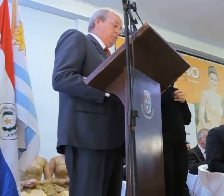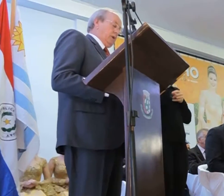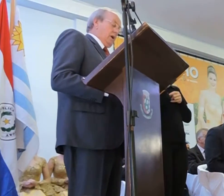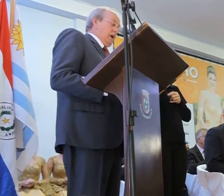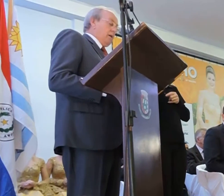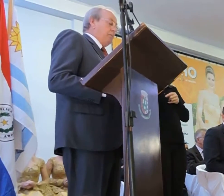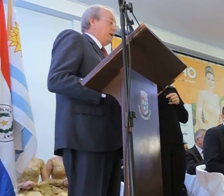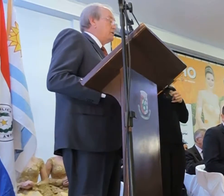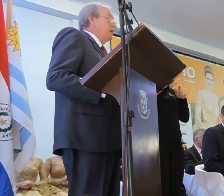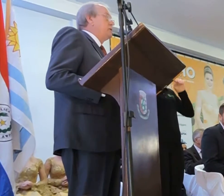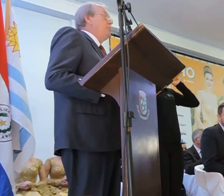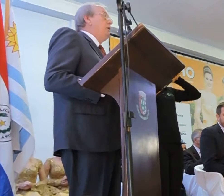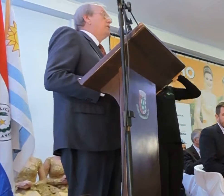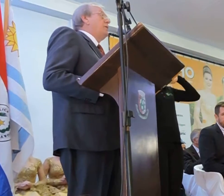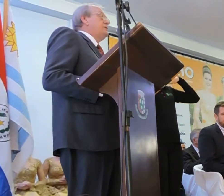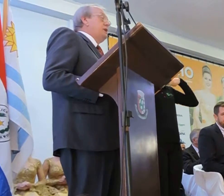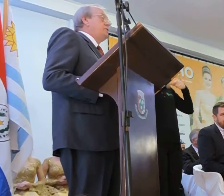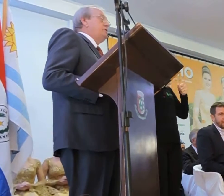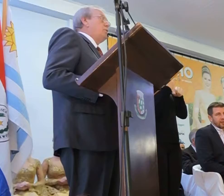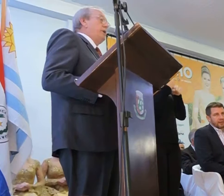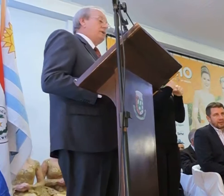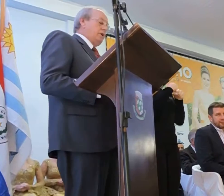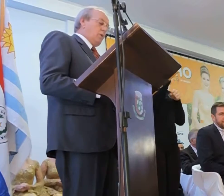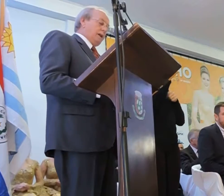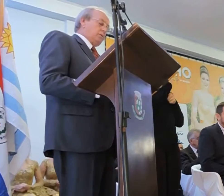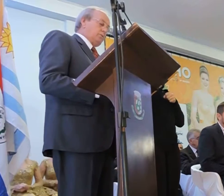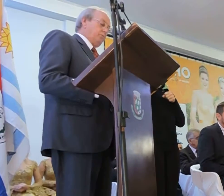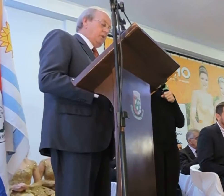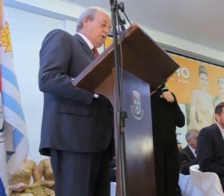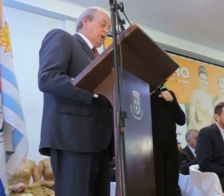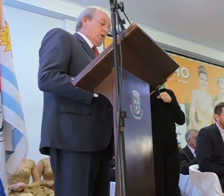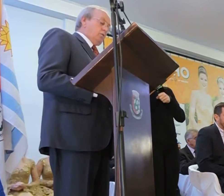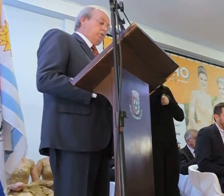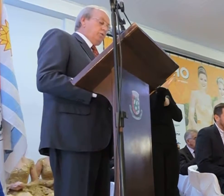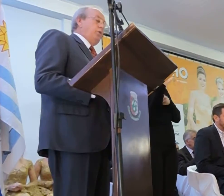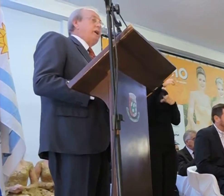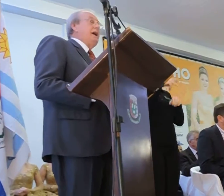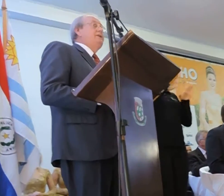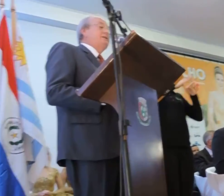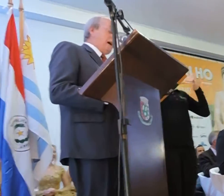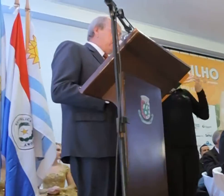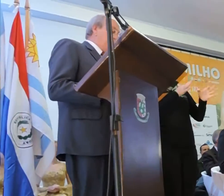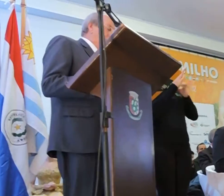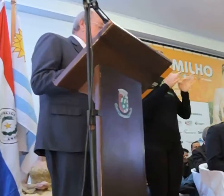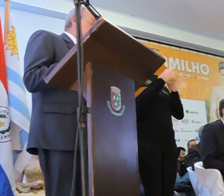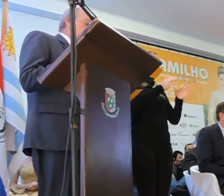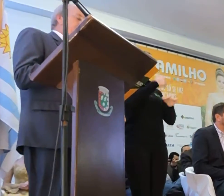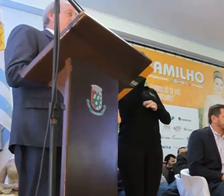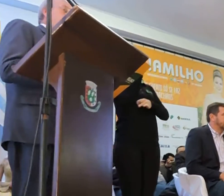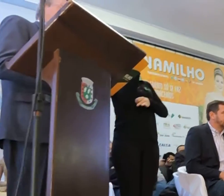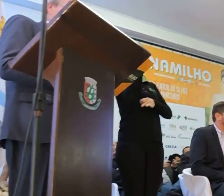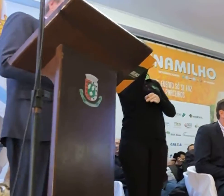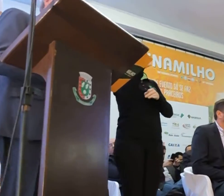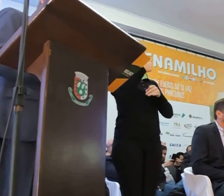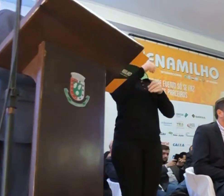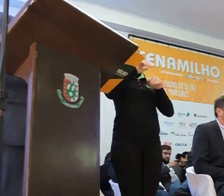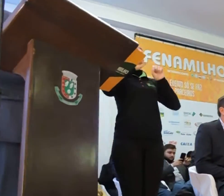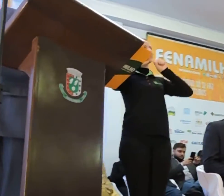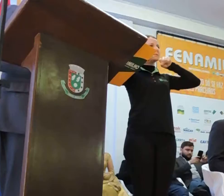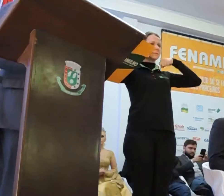Milho, a partir de 1954, quando foi realizada a primeira Feira